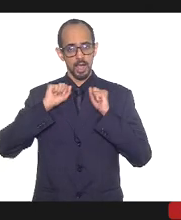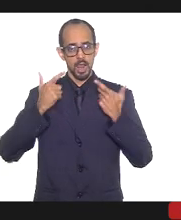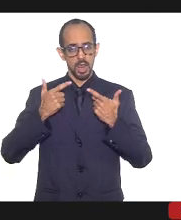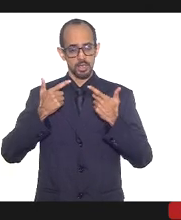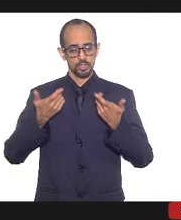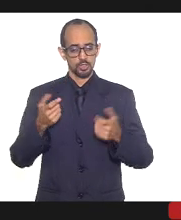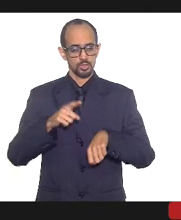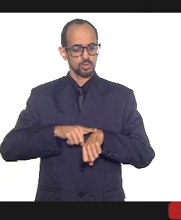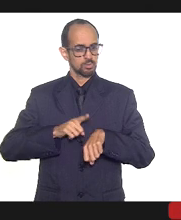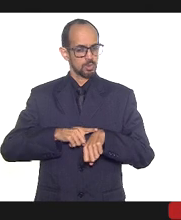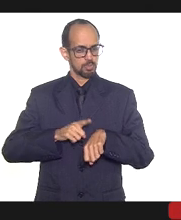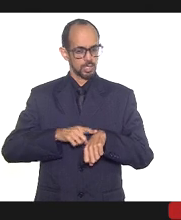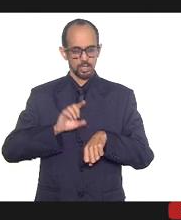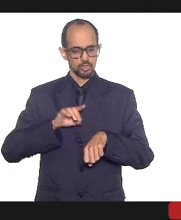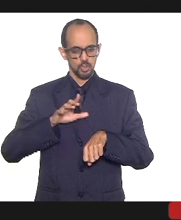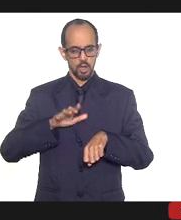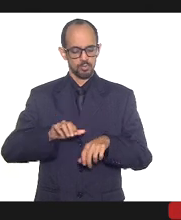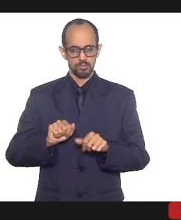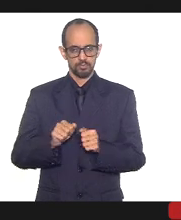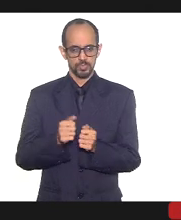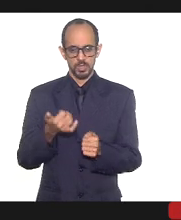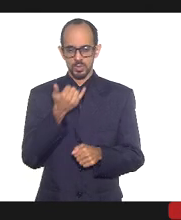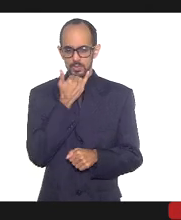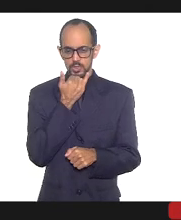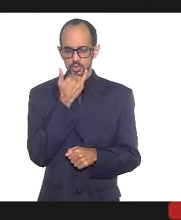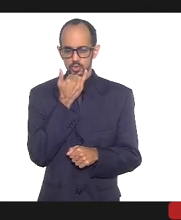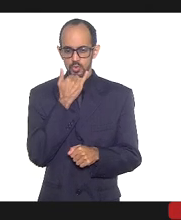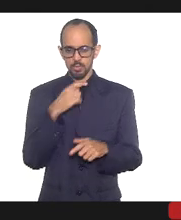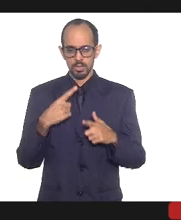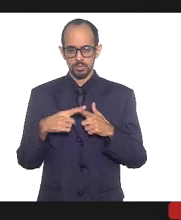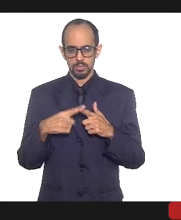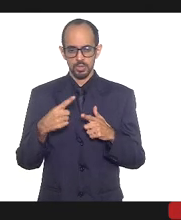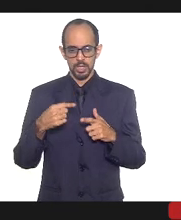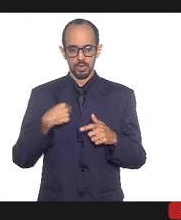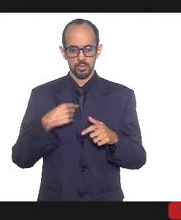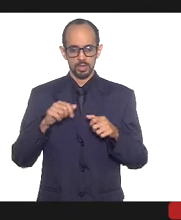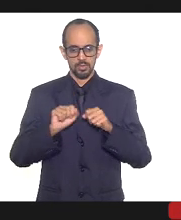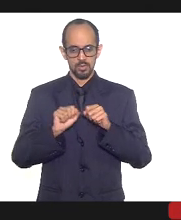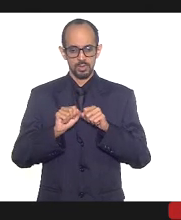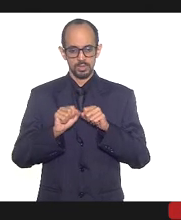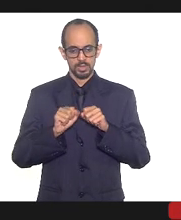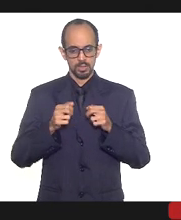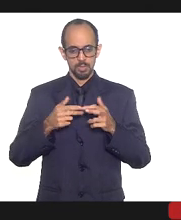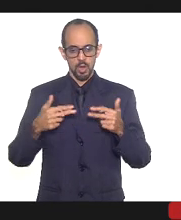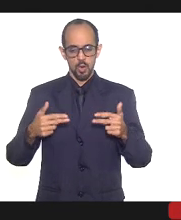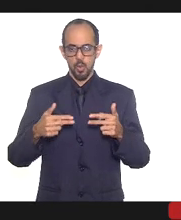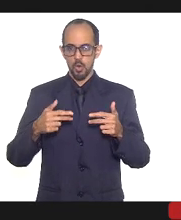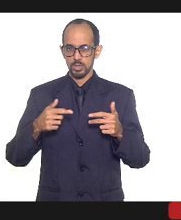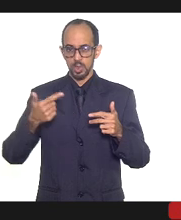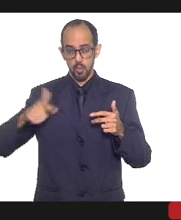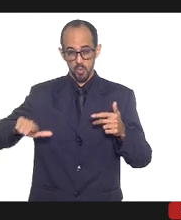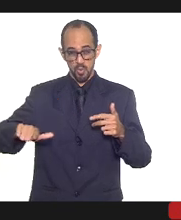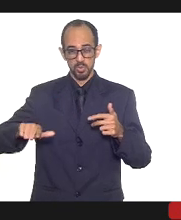só isso que eu tenho para falar. Eu peço desculpas porque eu já estava fazendo algumas outras coisas aqui, e obrigado pela oportunidade, tá